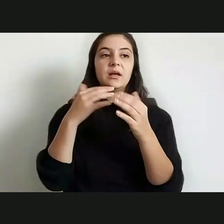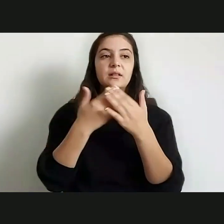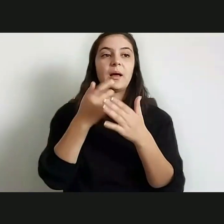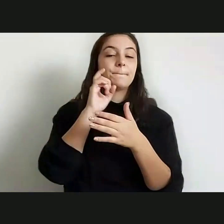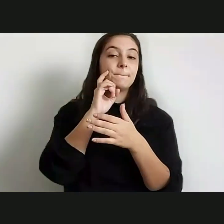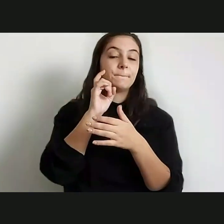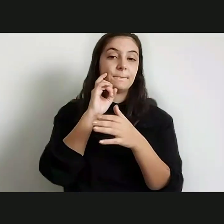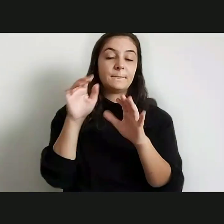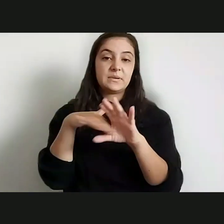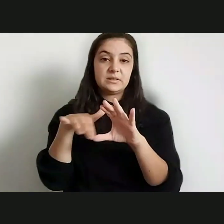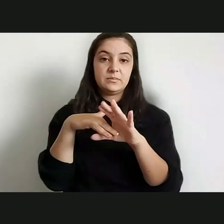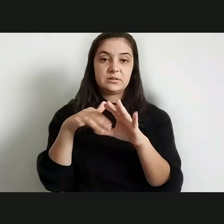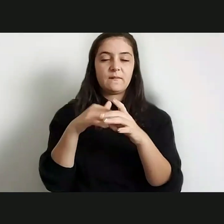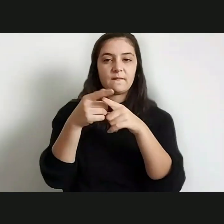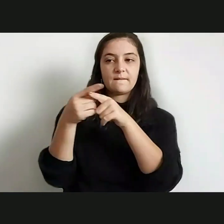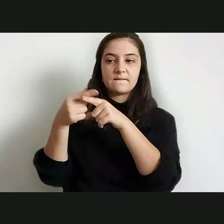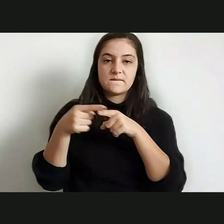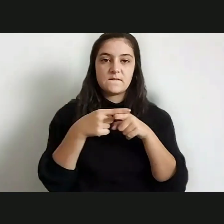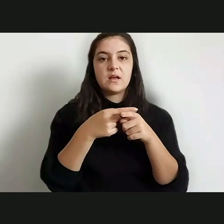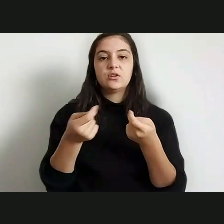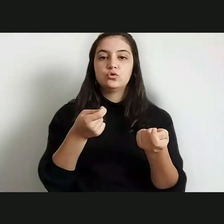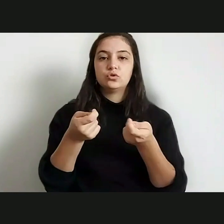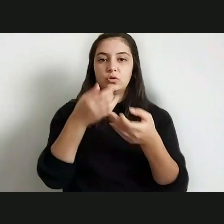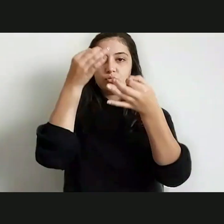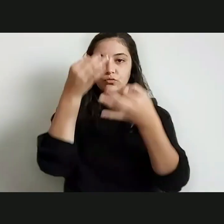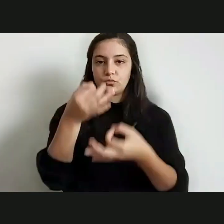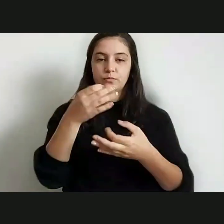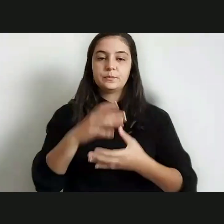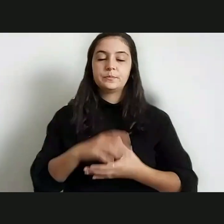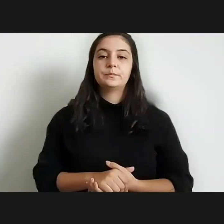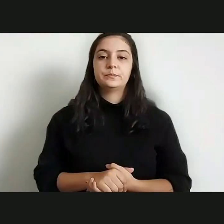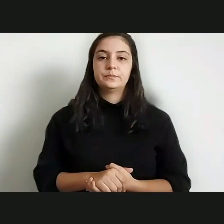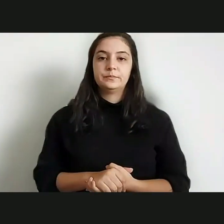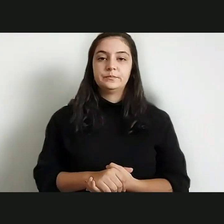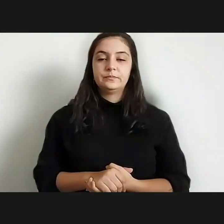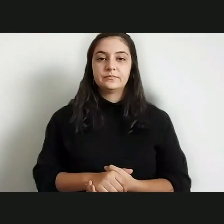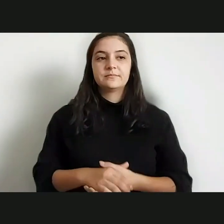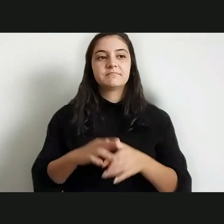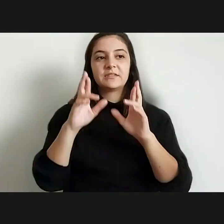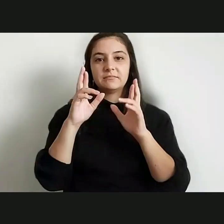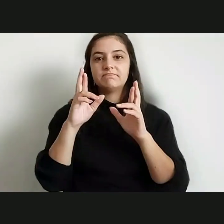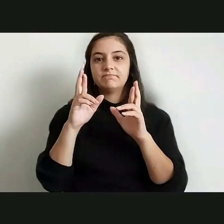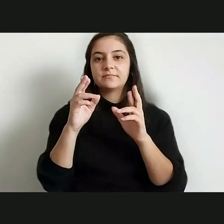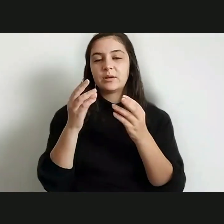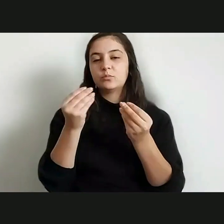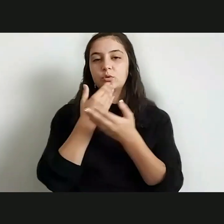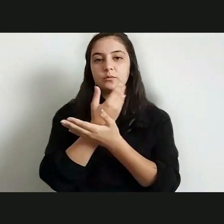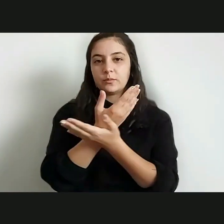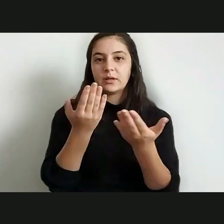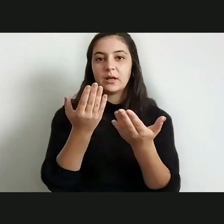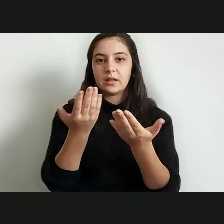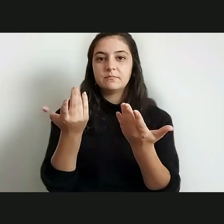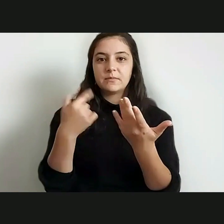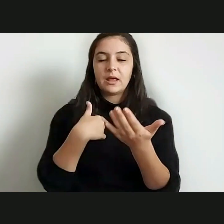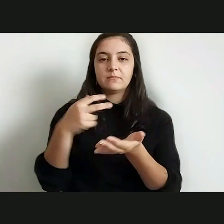participação dos interessados na sua gestão efetiva. Desejar também um bom dia aos nossos oradores e agradecer por